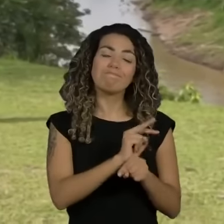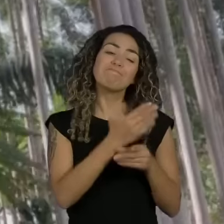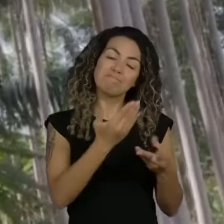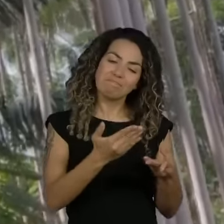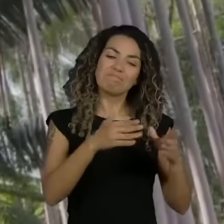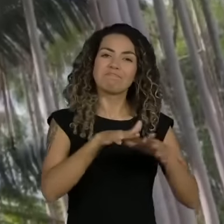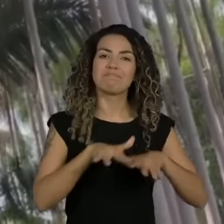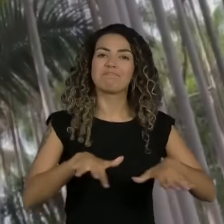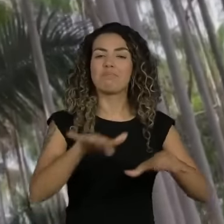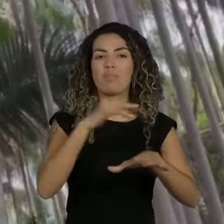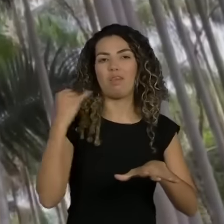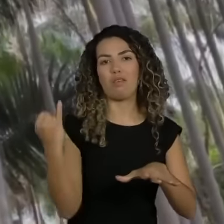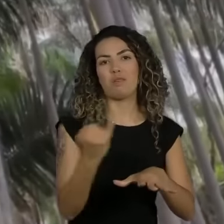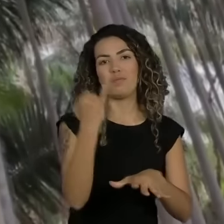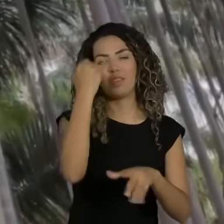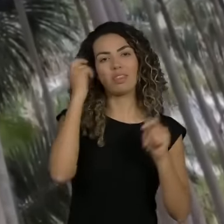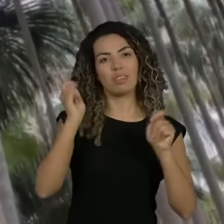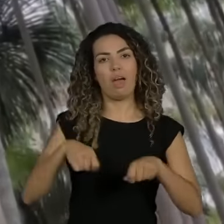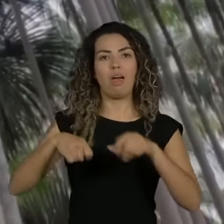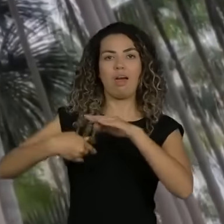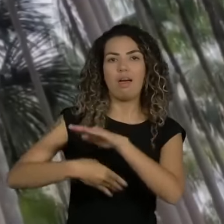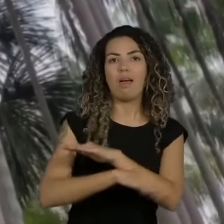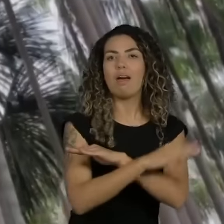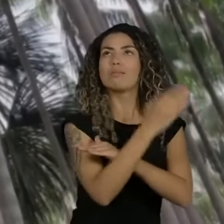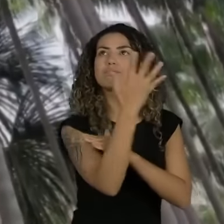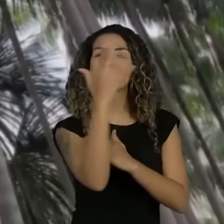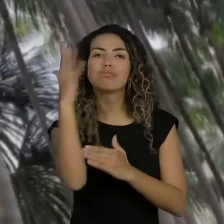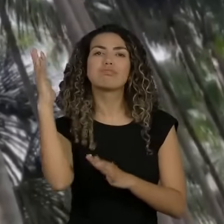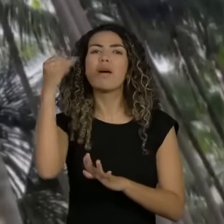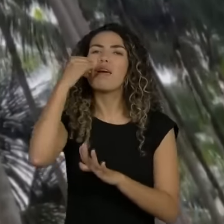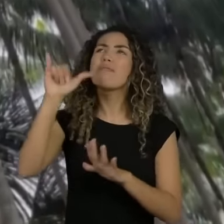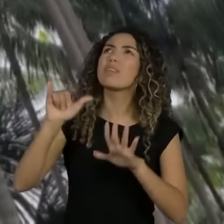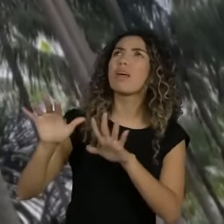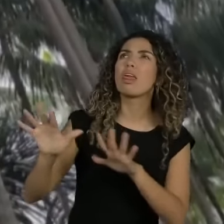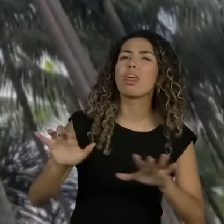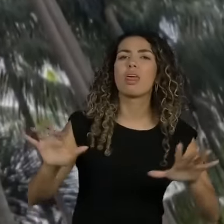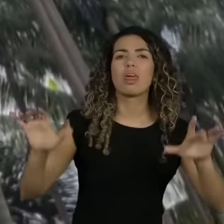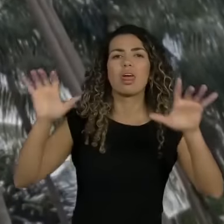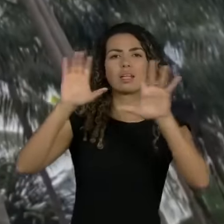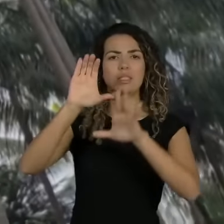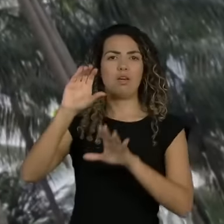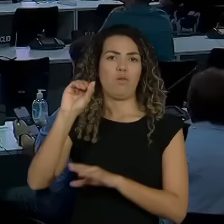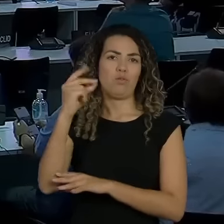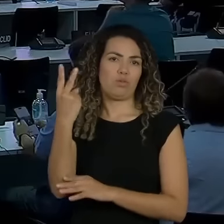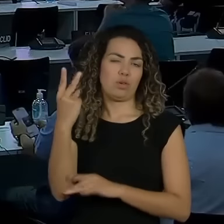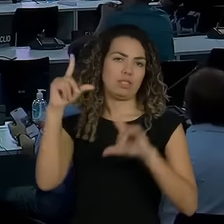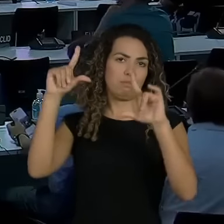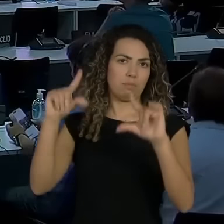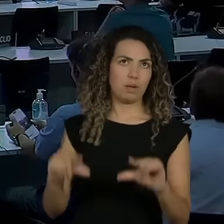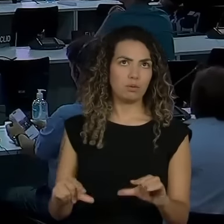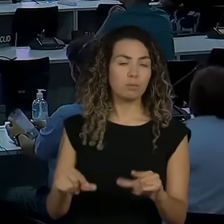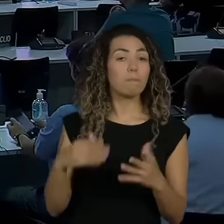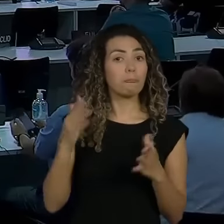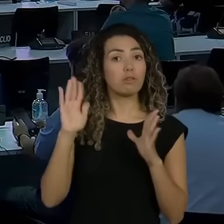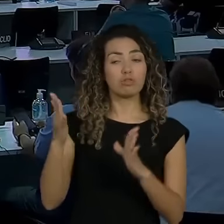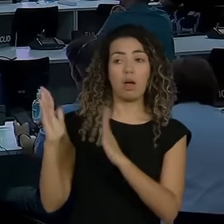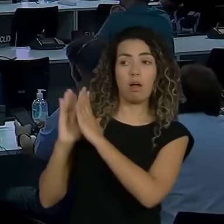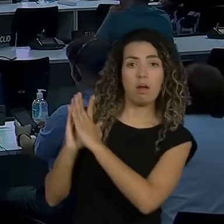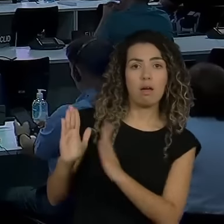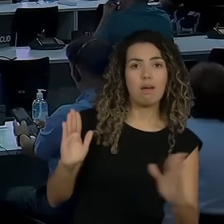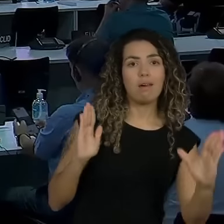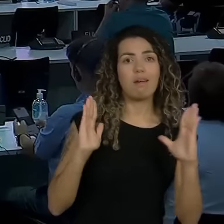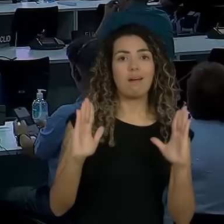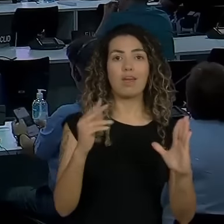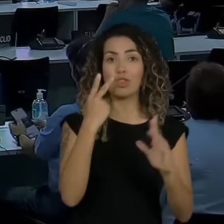para manter a biodiversidade e retirar carbono da atmosfera. Há 2 anos, lideranças indígenas do